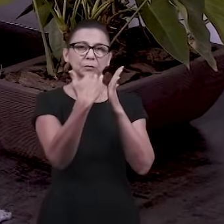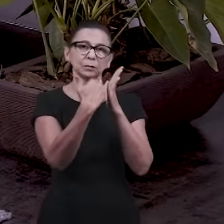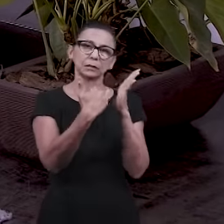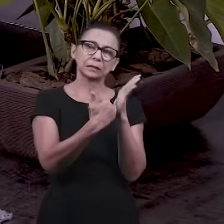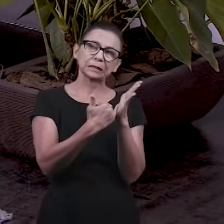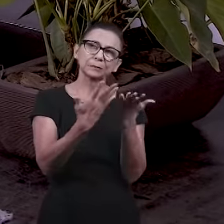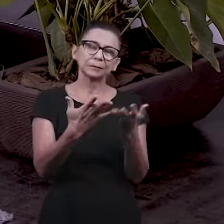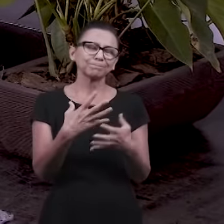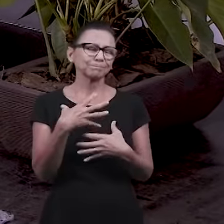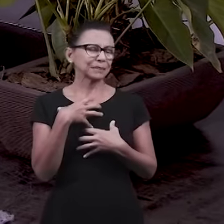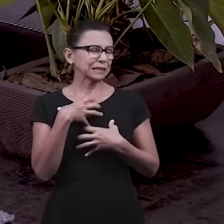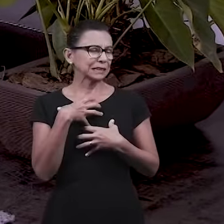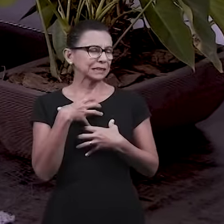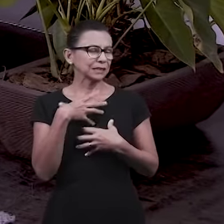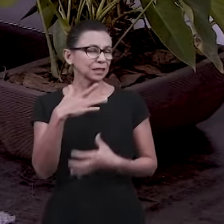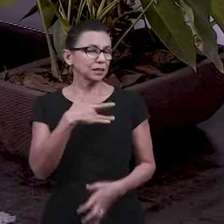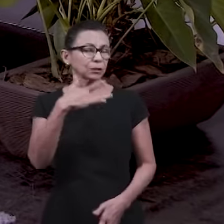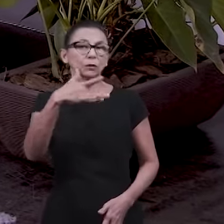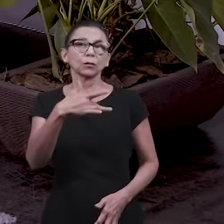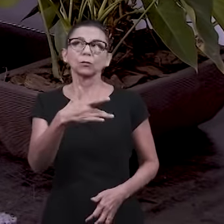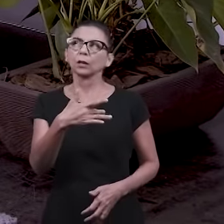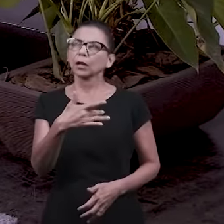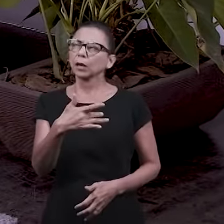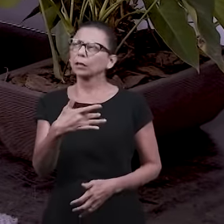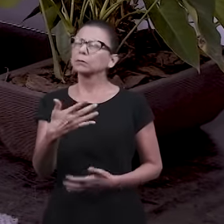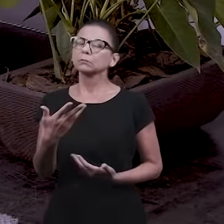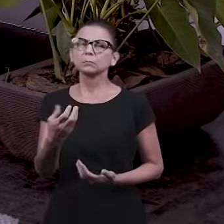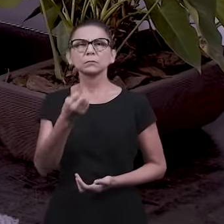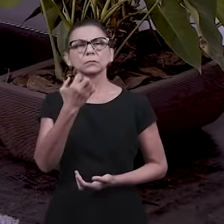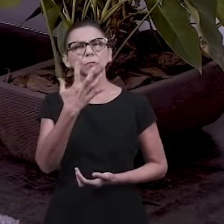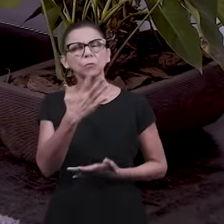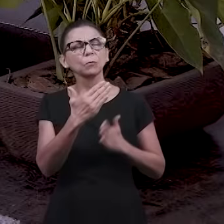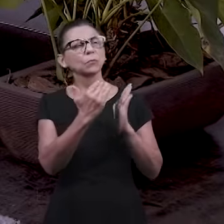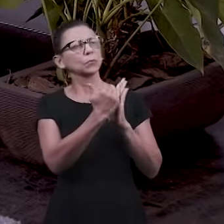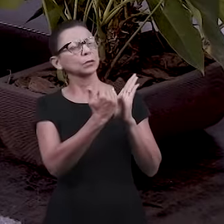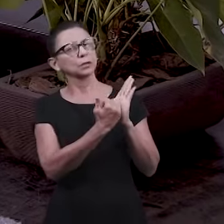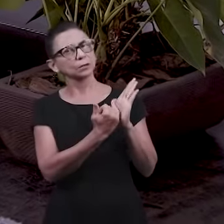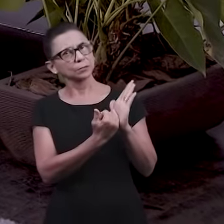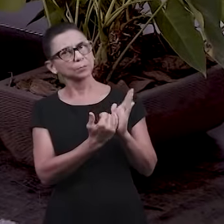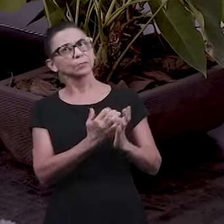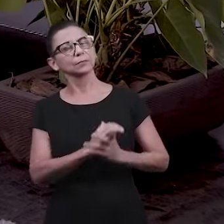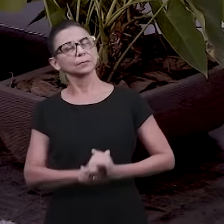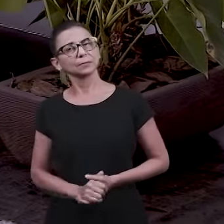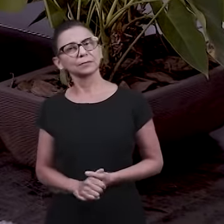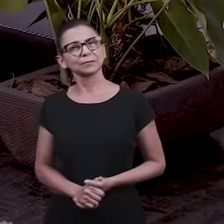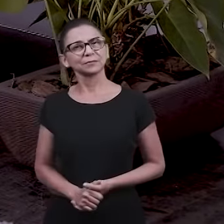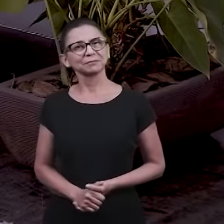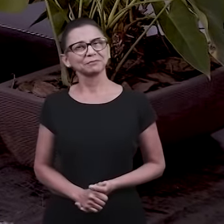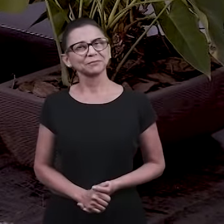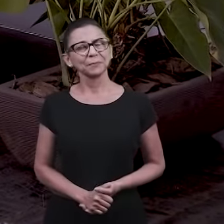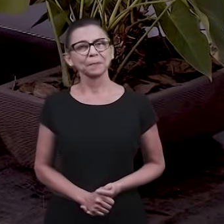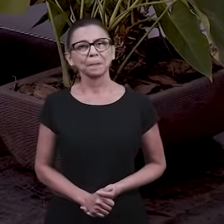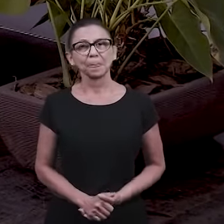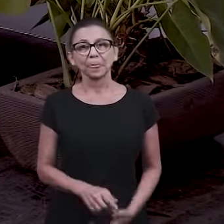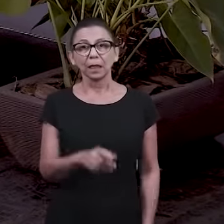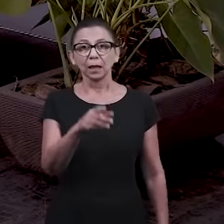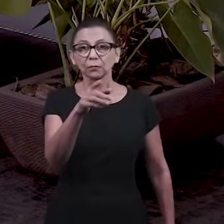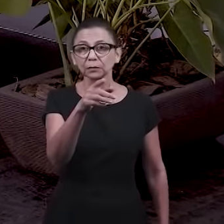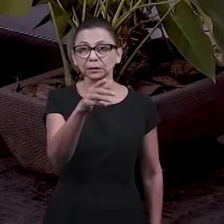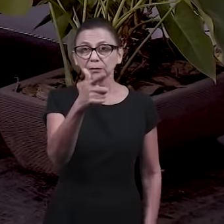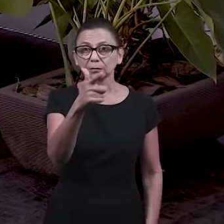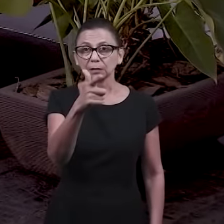foi tocado pela mensagem transmitida através dele. Você que, até agora, não viveu uma